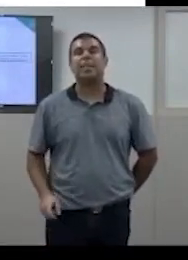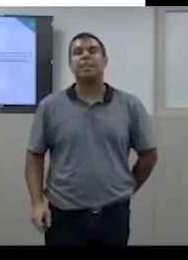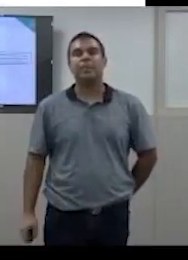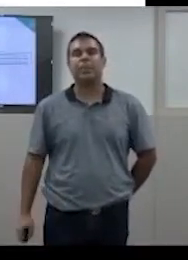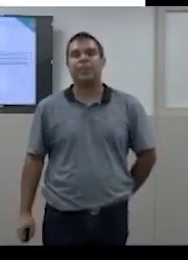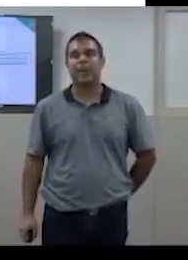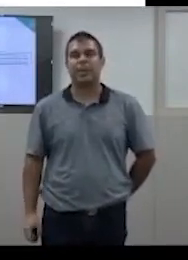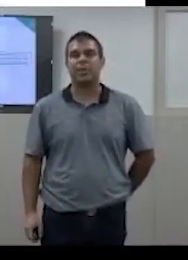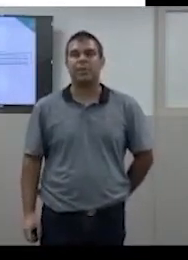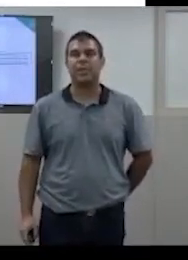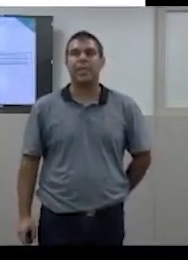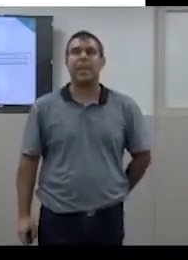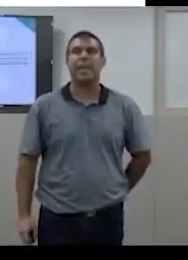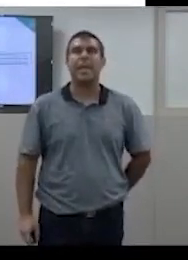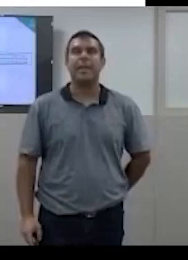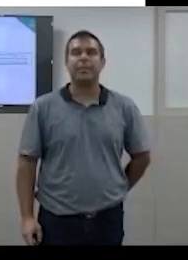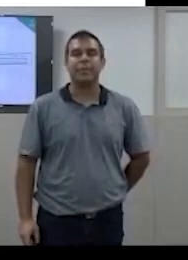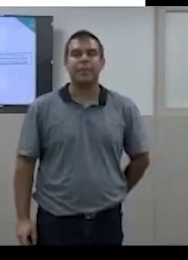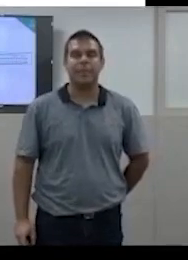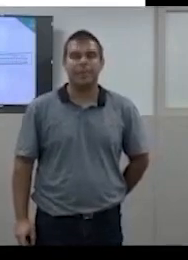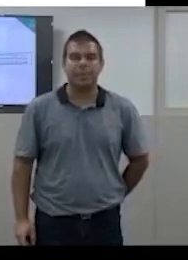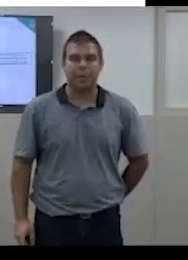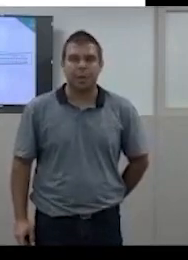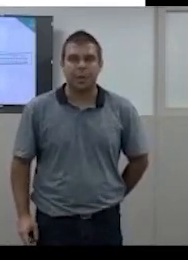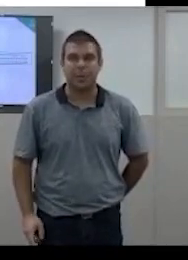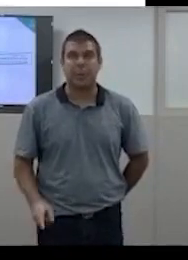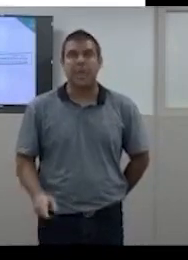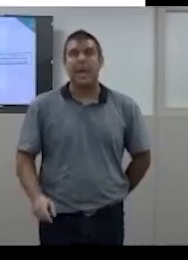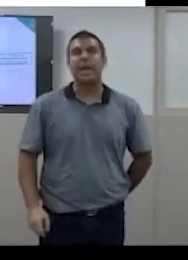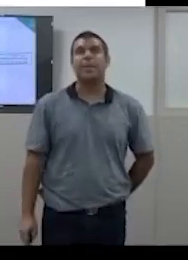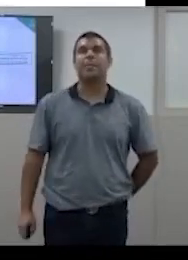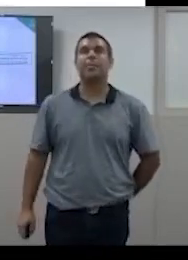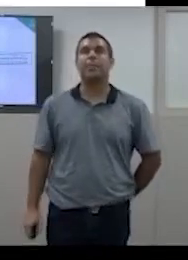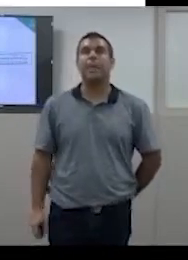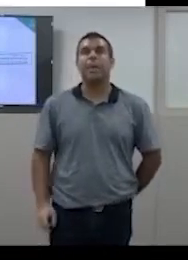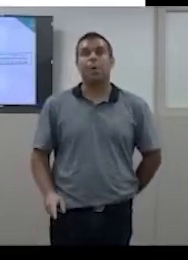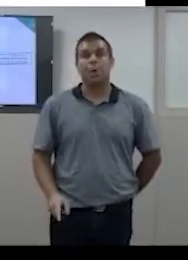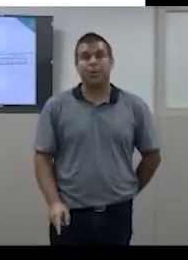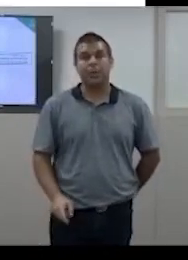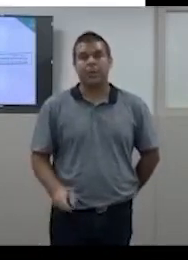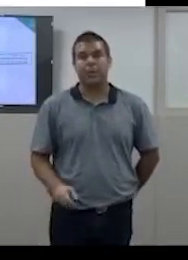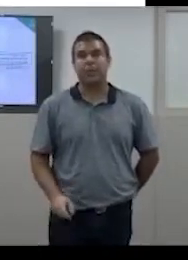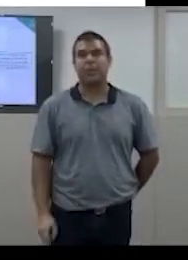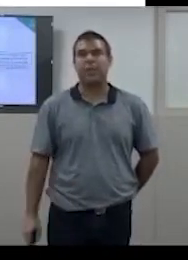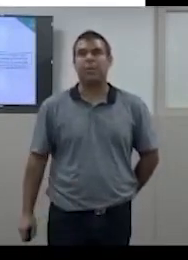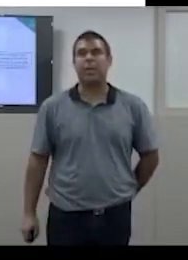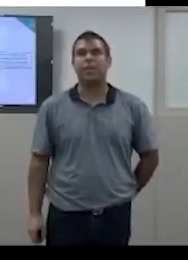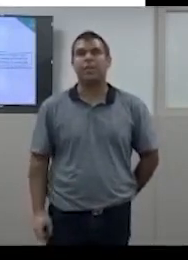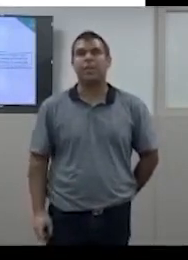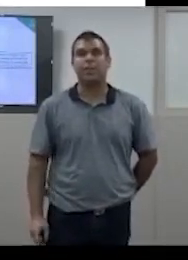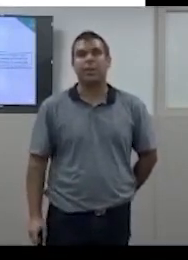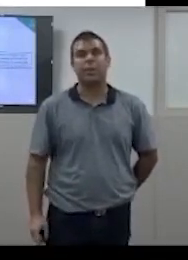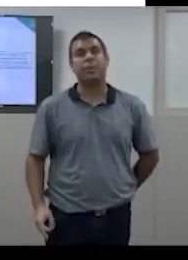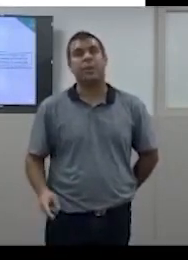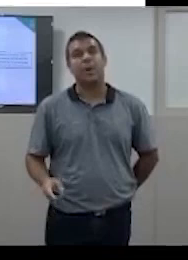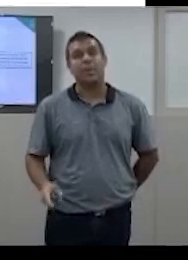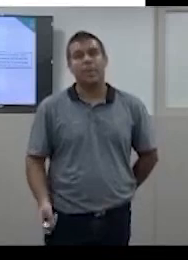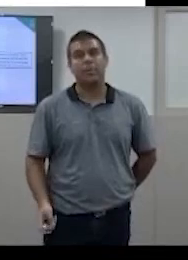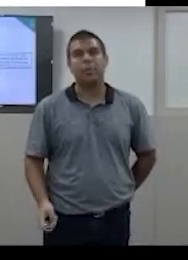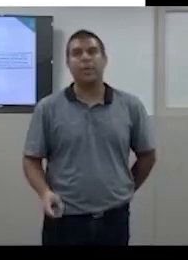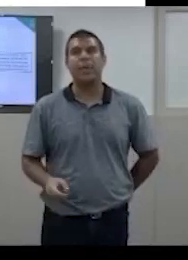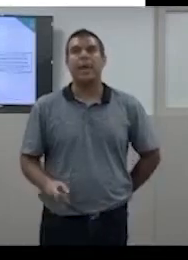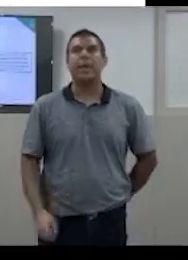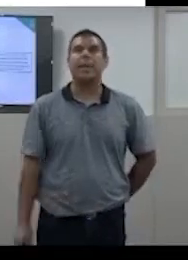certo? Ali, ponto C, que a gente vai ter ali, exclusivamente no estado líquido. Ali, ponto D, coexiste o estado líquido e o estado